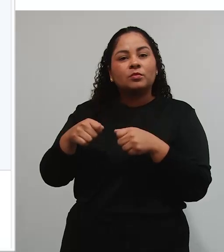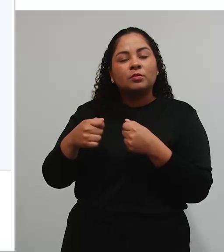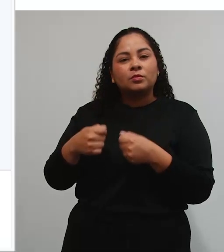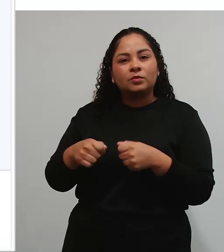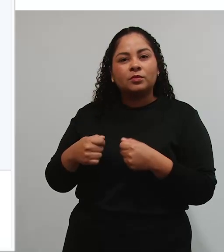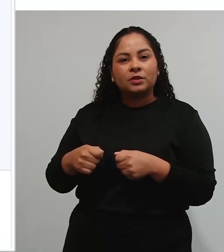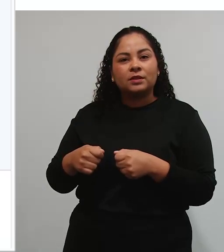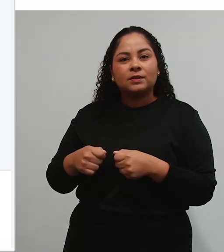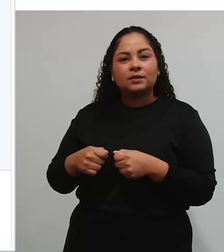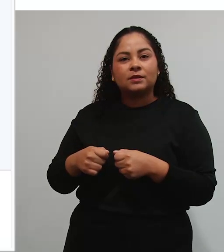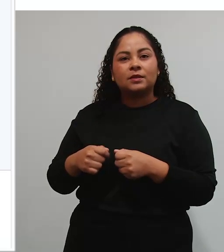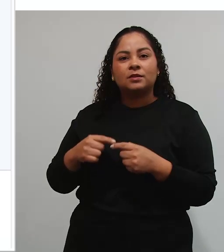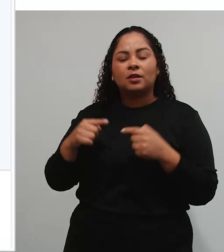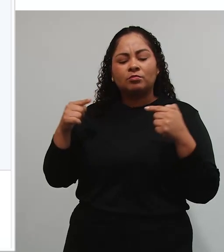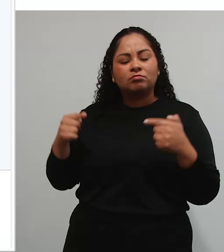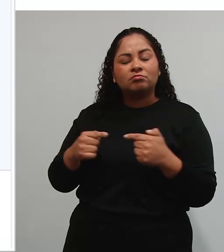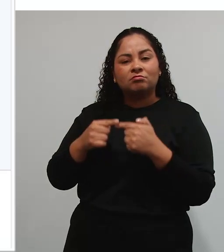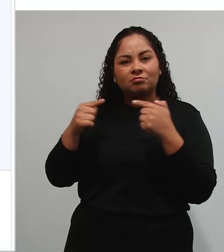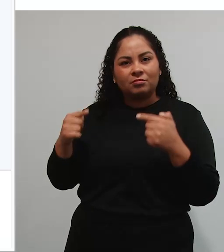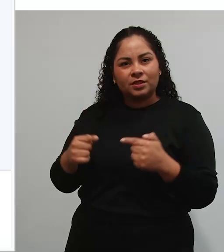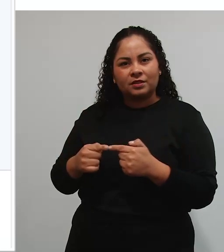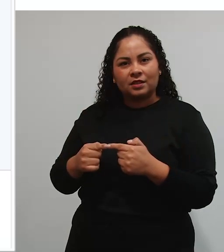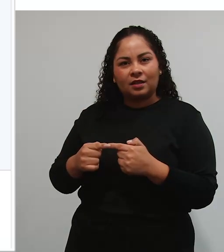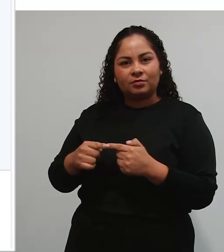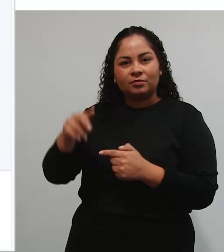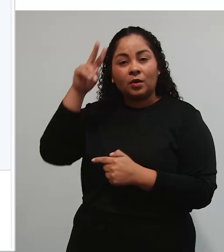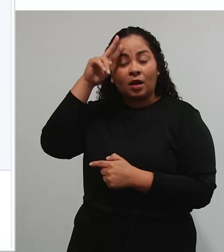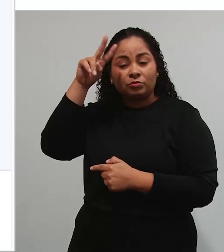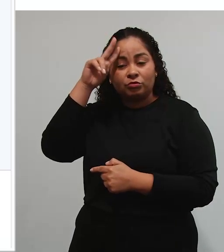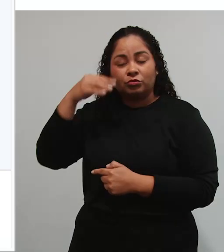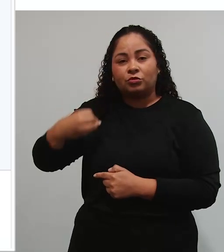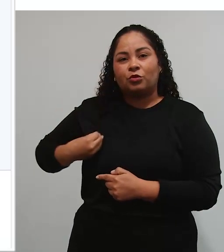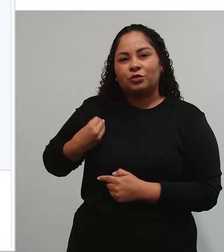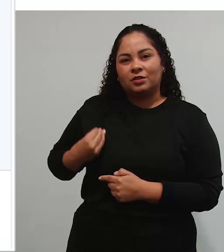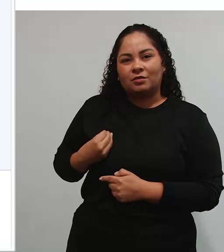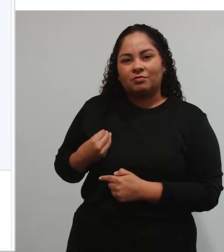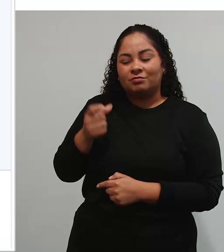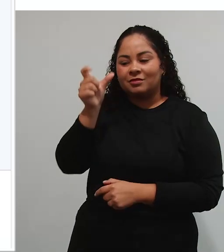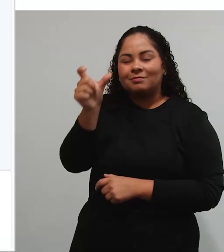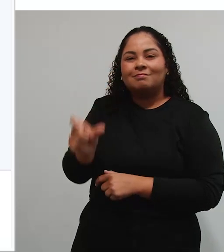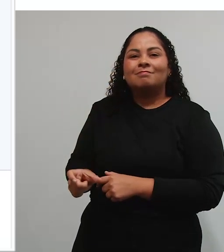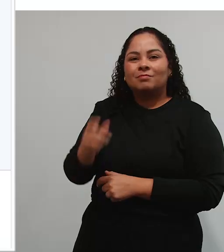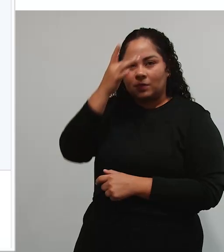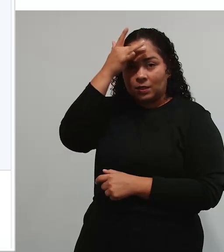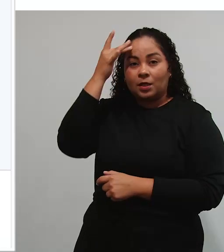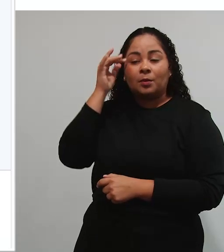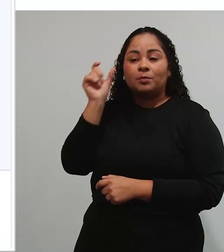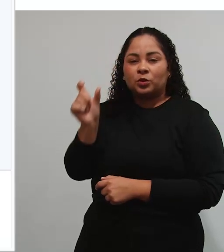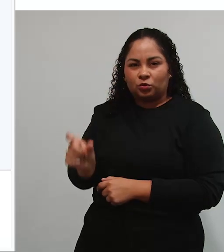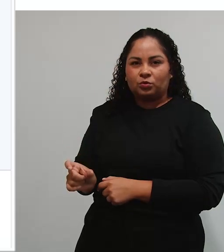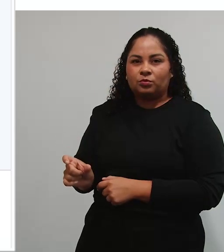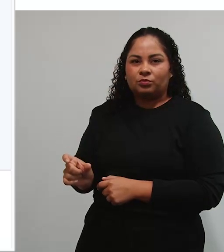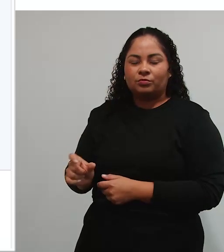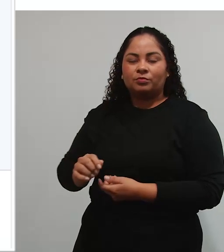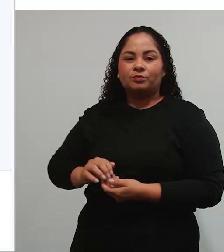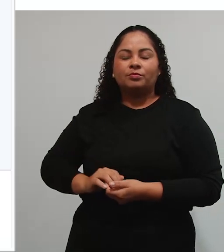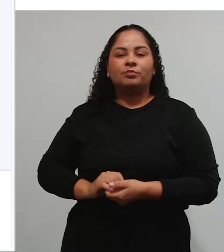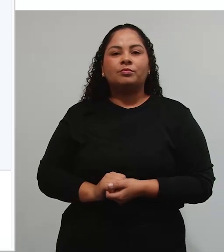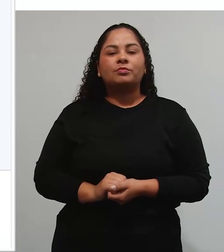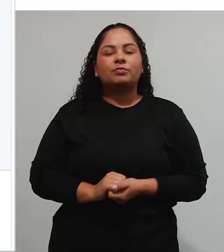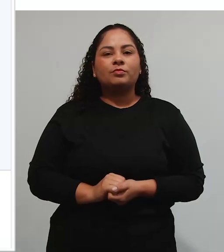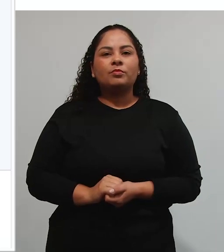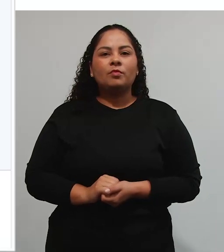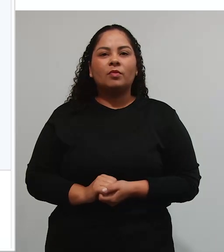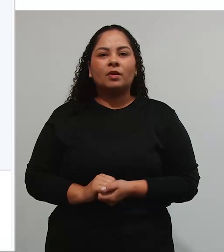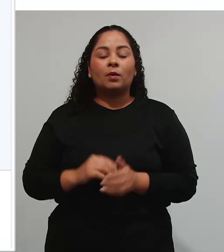método fenomenológico, porque combina histórias de vida e a fenomenologia estuda isso, tá? O método dialético